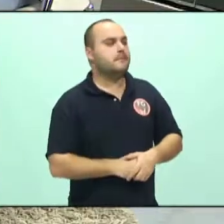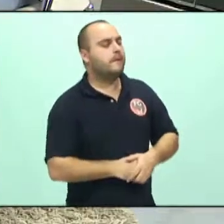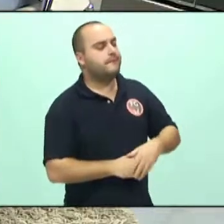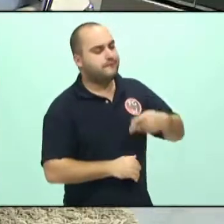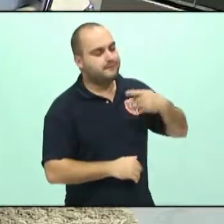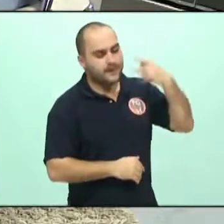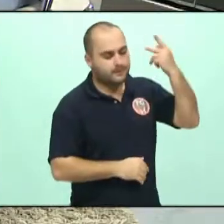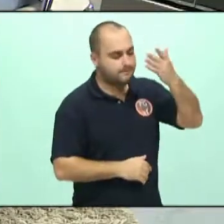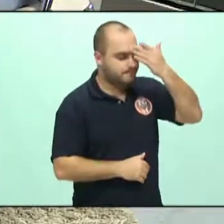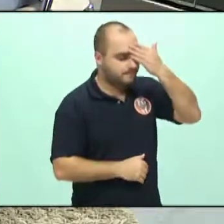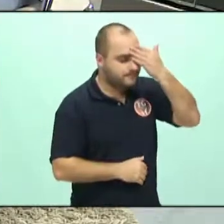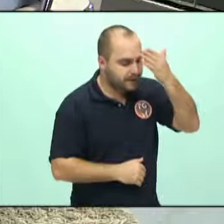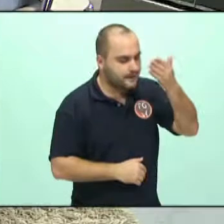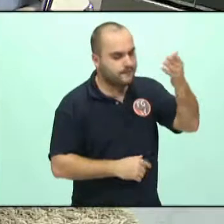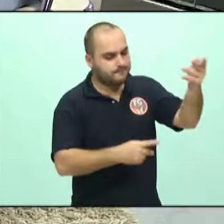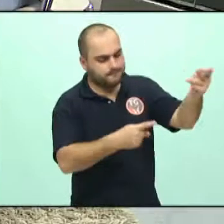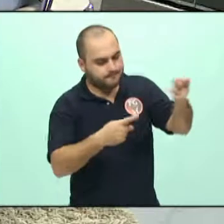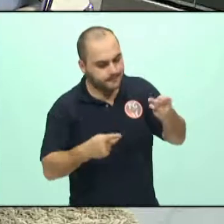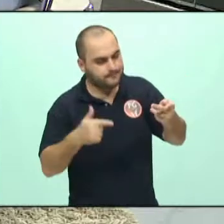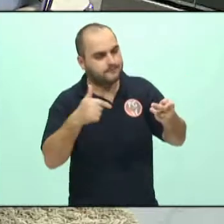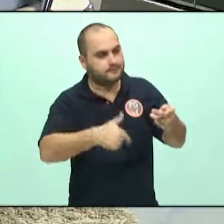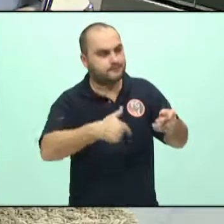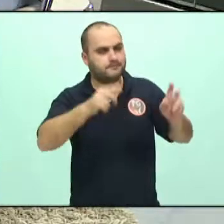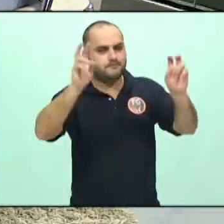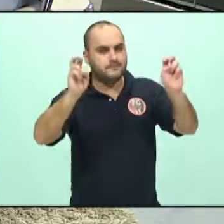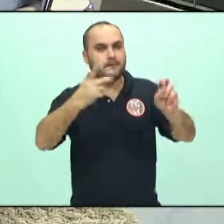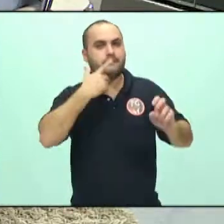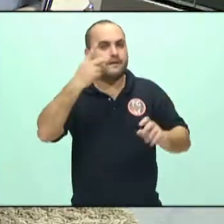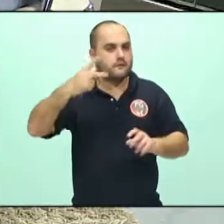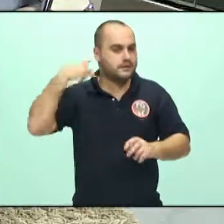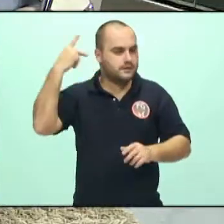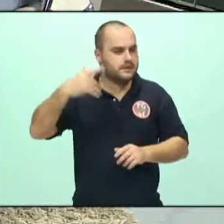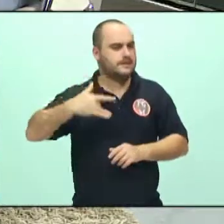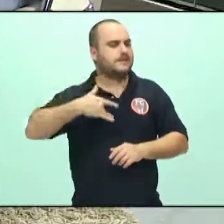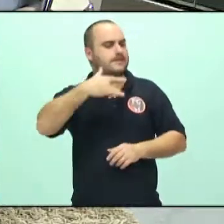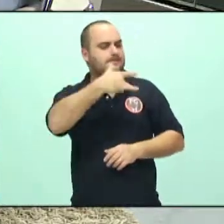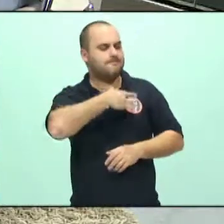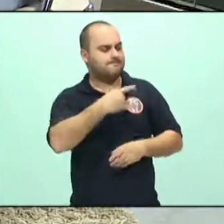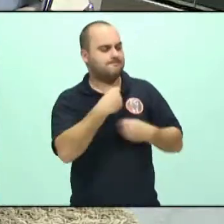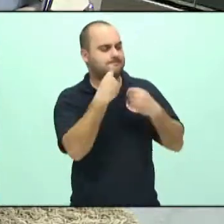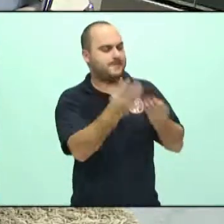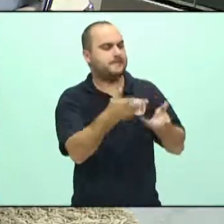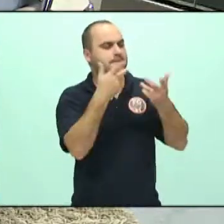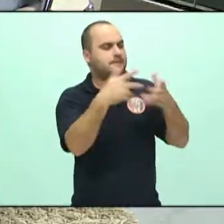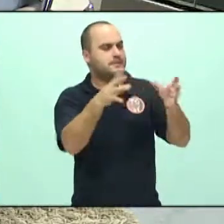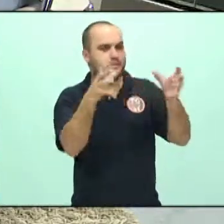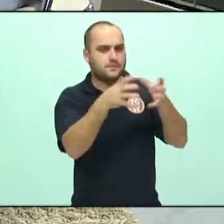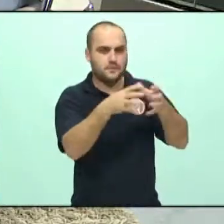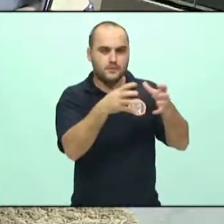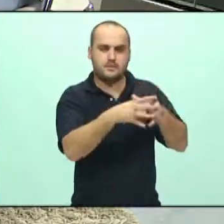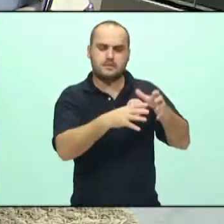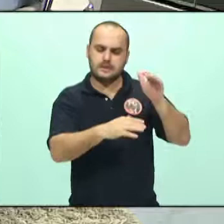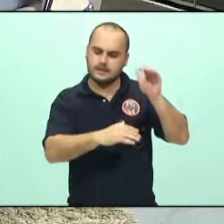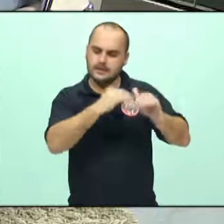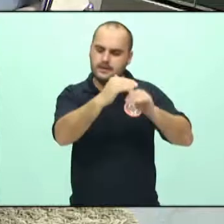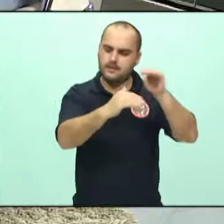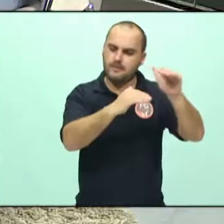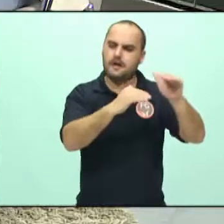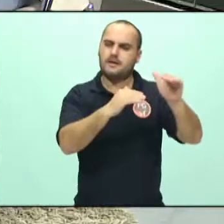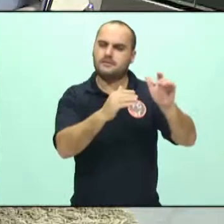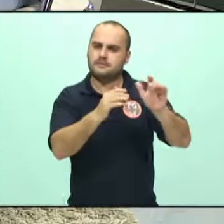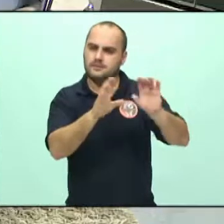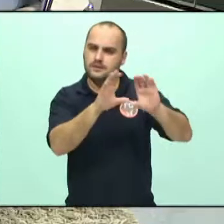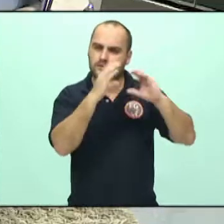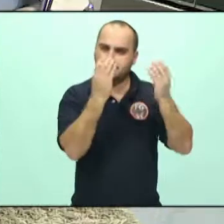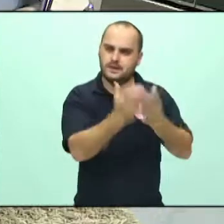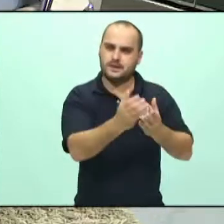sua visita aqui no programa Fala Vereador. Muita saúde ao senhor, à sua equipe, para o senhor continuar desenvolvendo esse trabalho em prol da gente